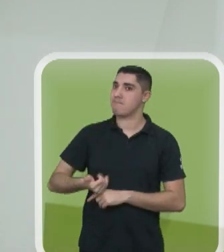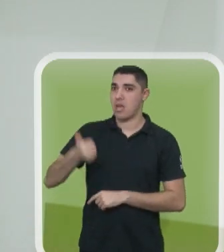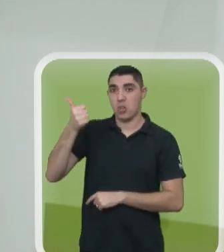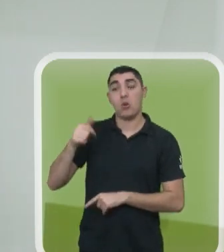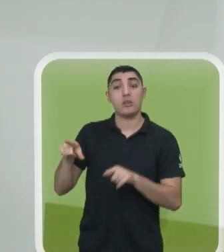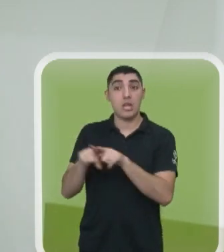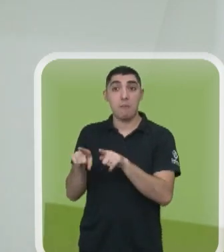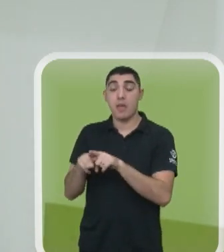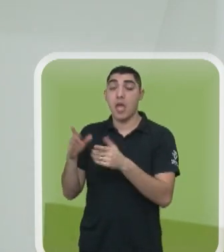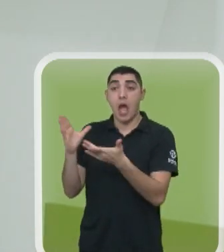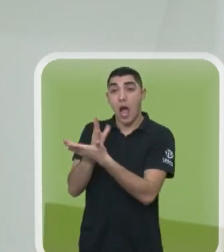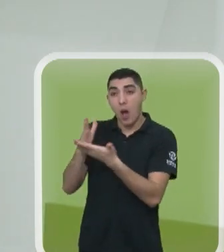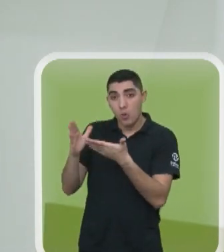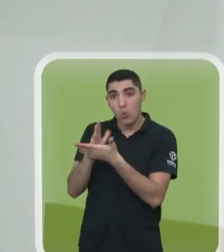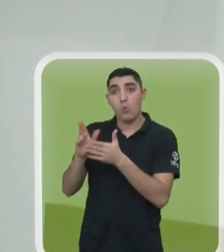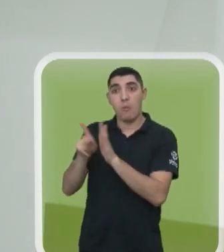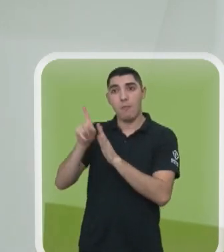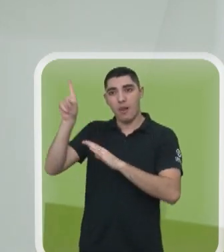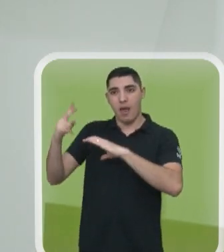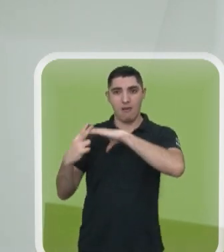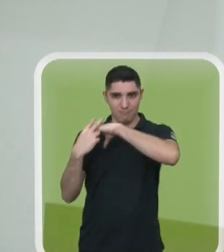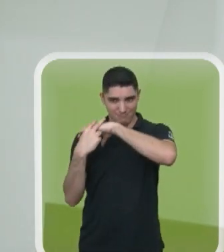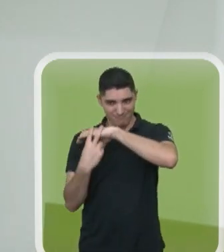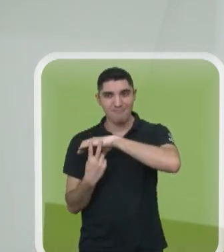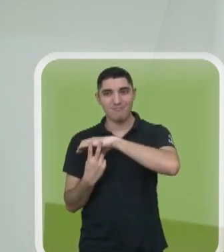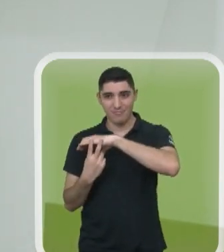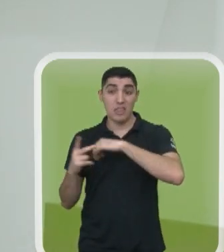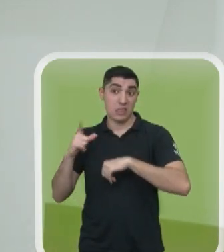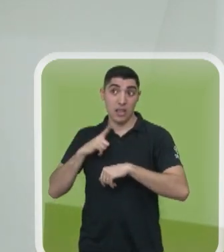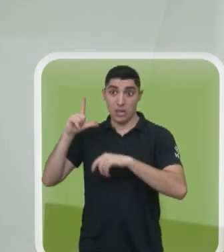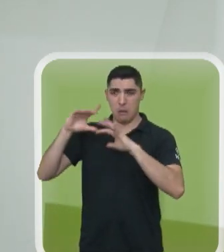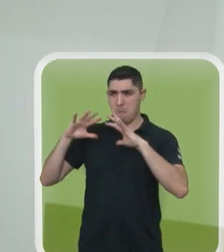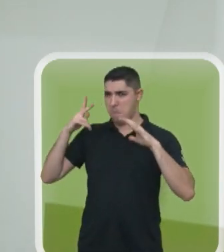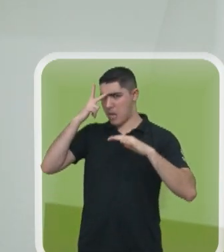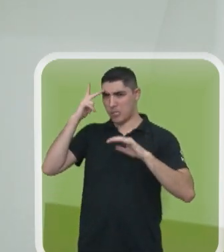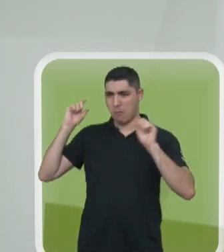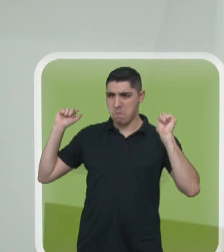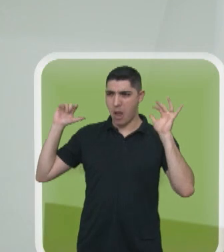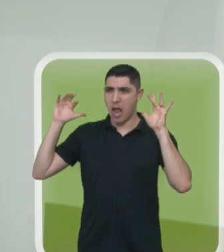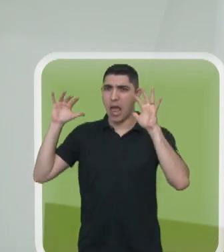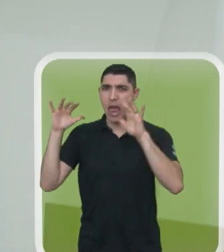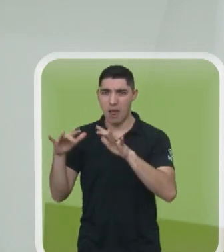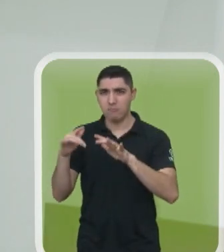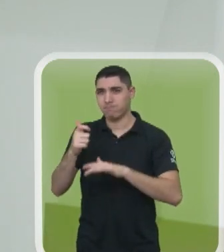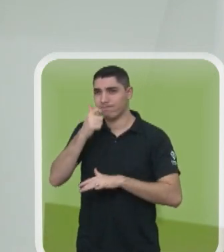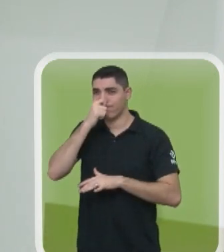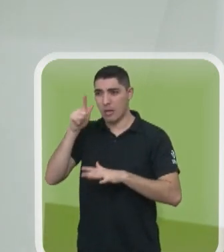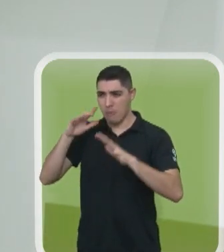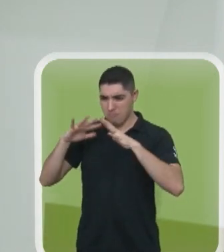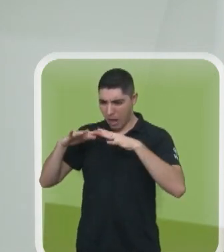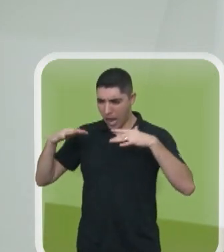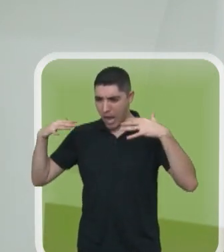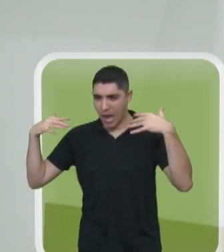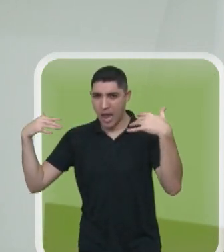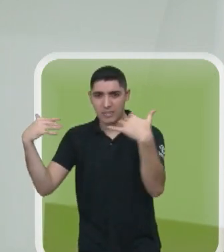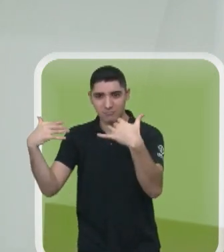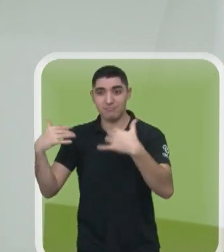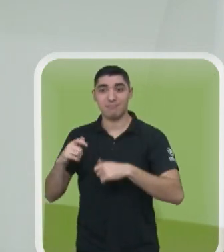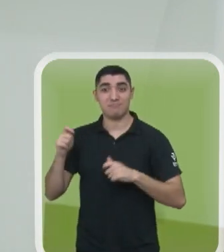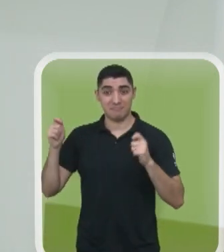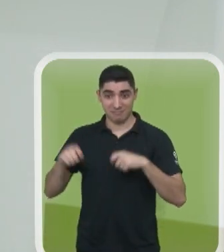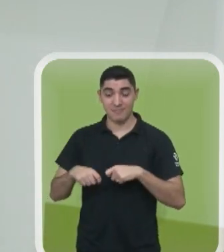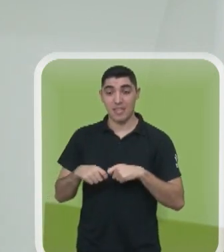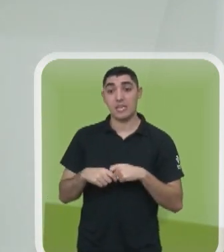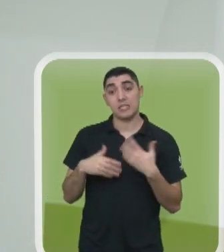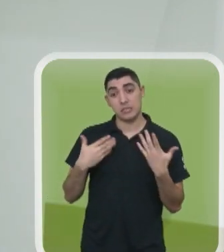jogos, alguns dos jogos na arena, né? Enfim, casa cheia, para fazer de lá um caldeirãozinho, né? Então, é